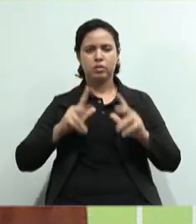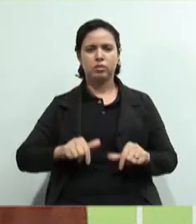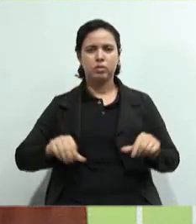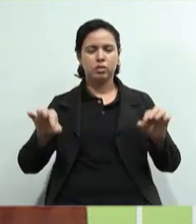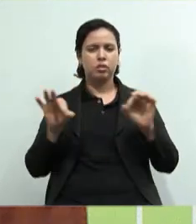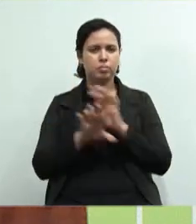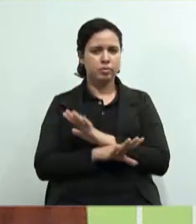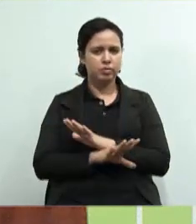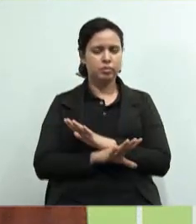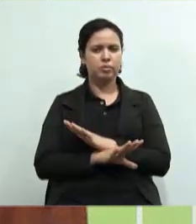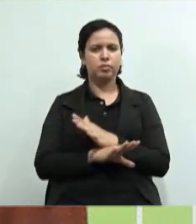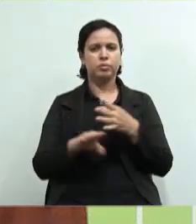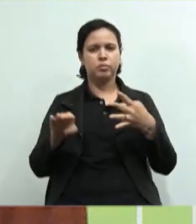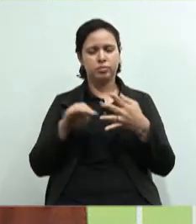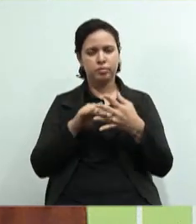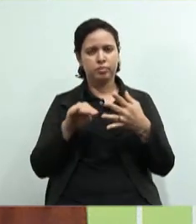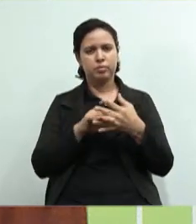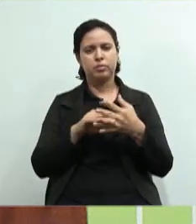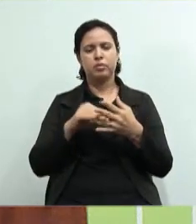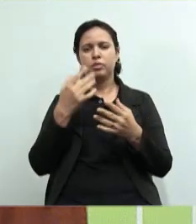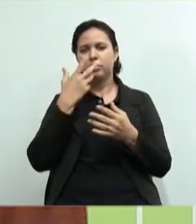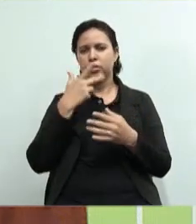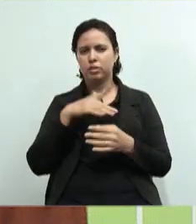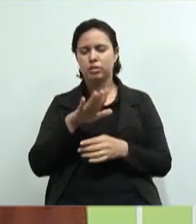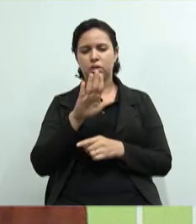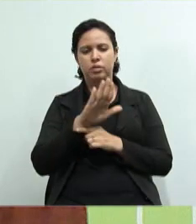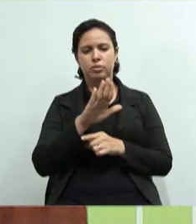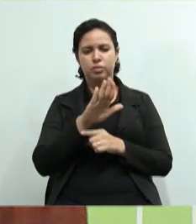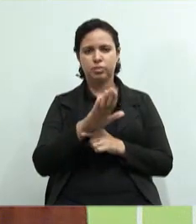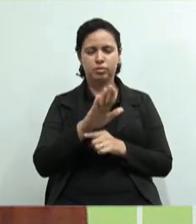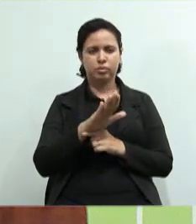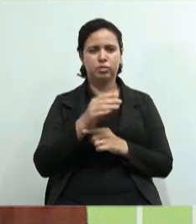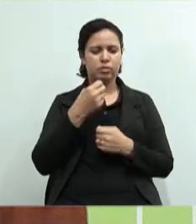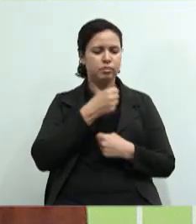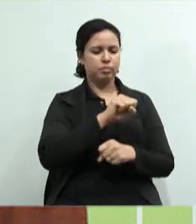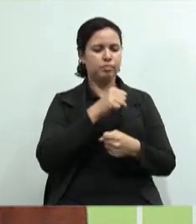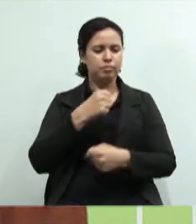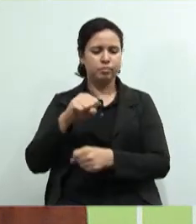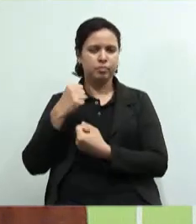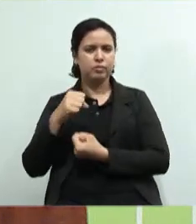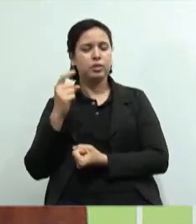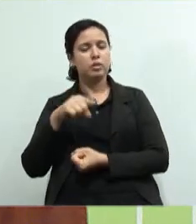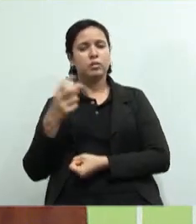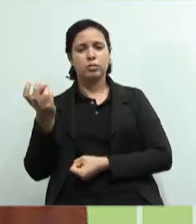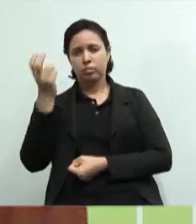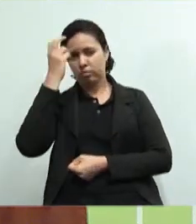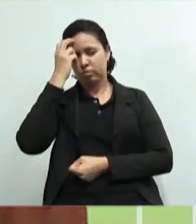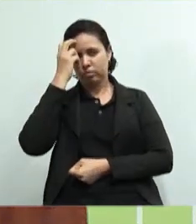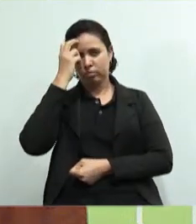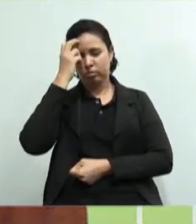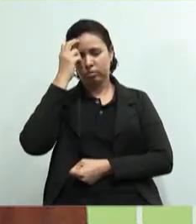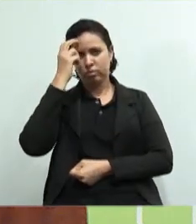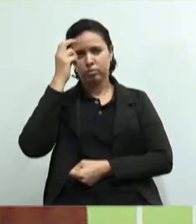o recreio, as crianças ajudam a limpar. Então isso é normal, é da cultura do povo. E as empresas perceberam